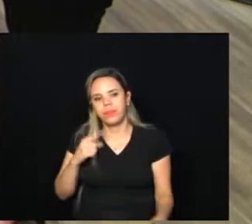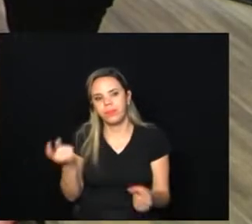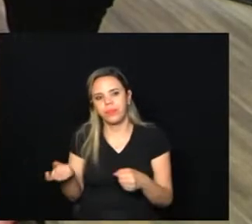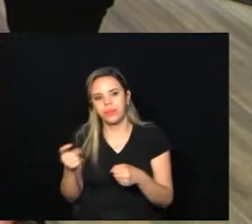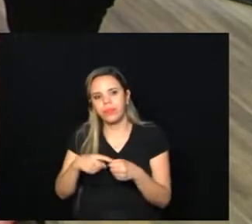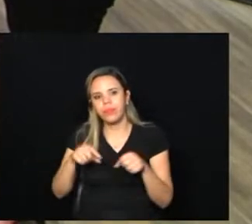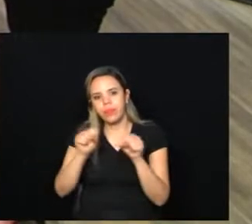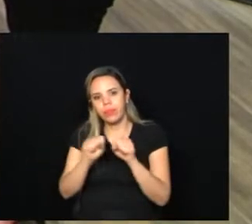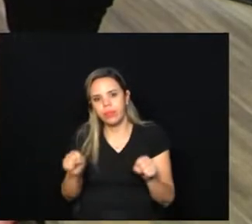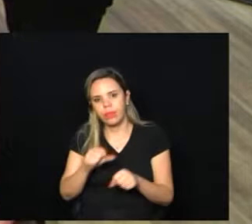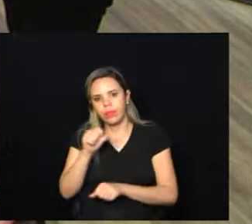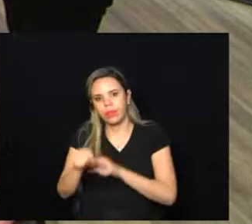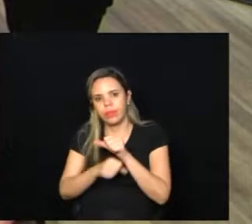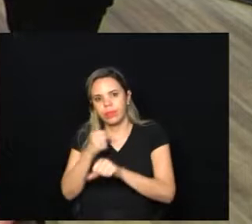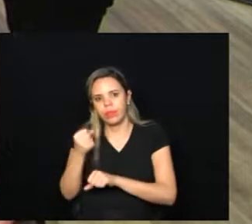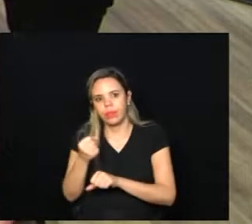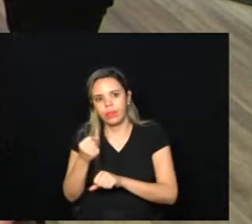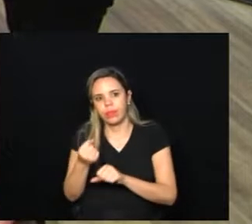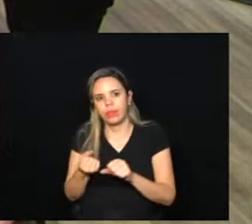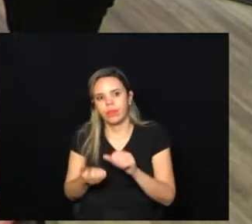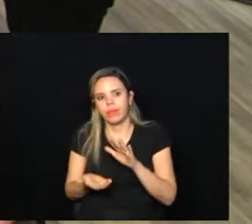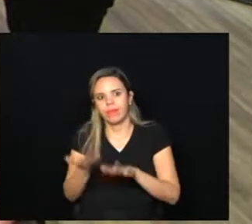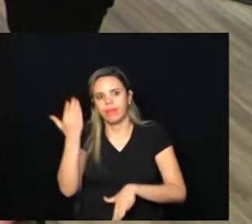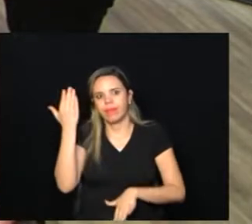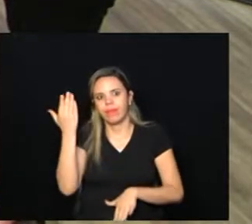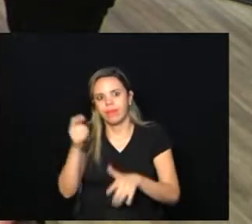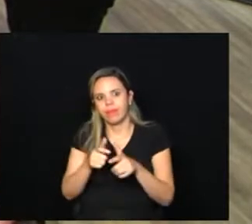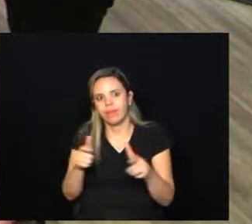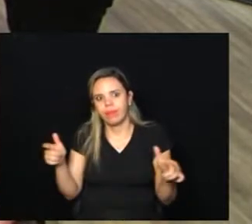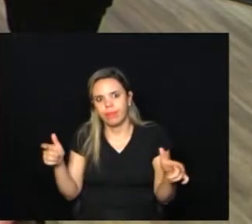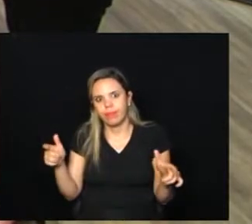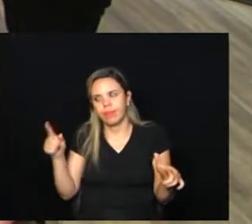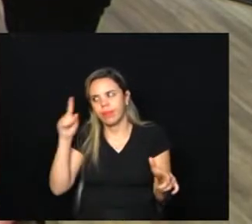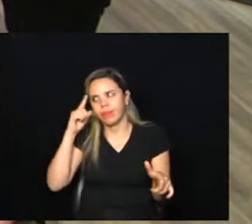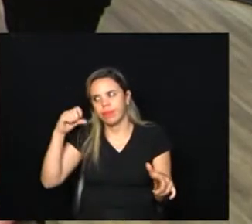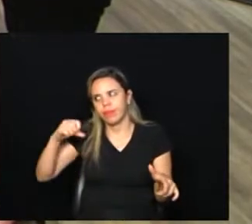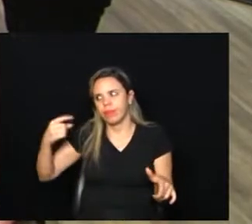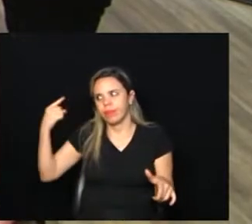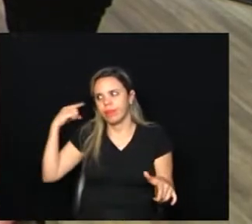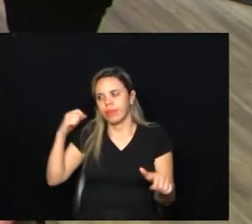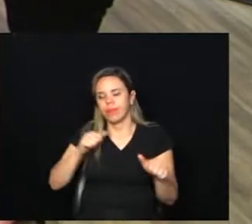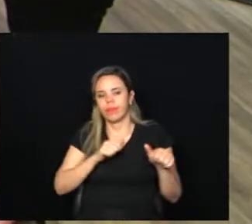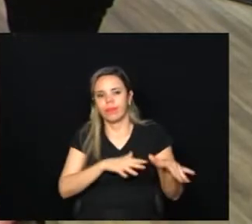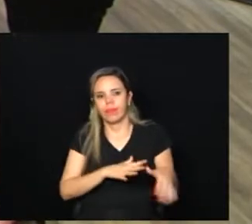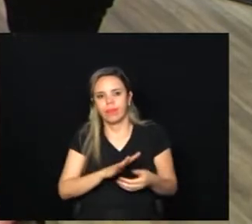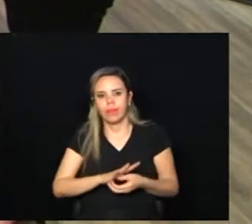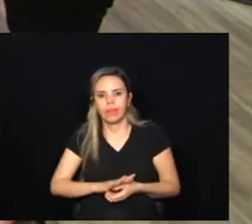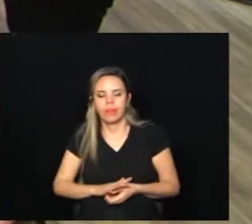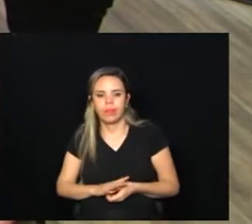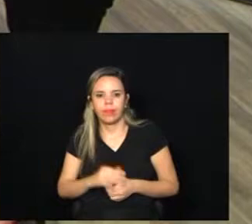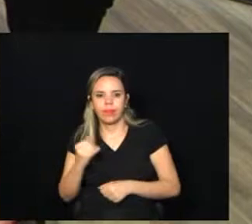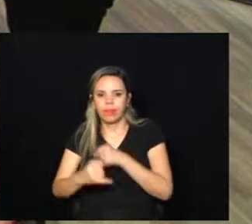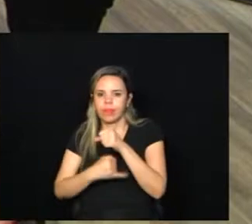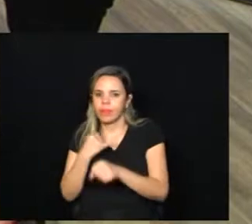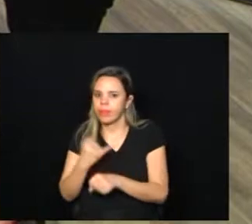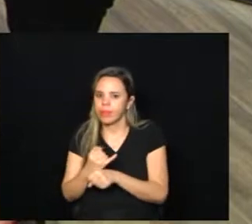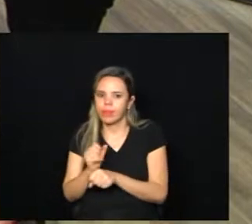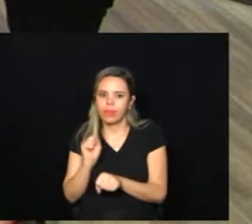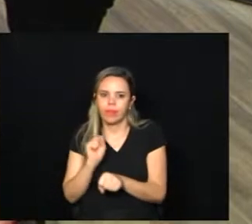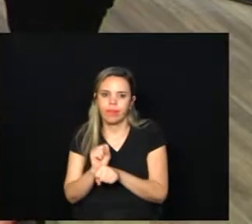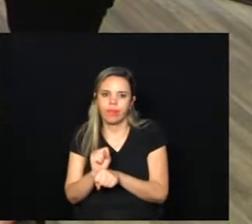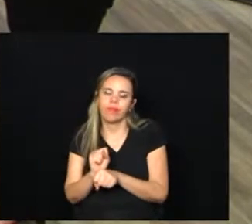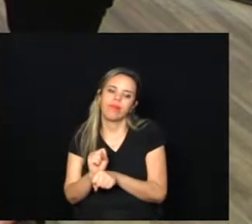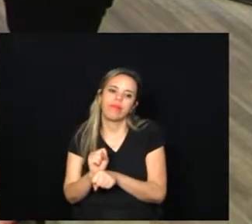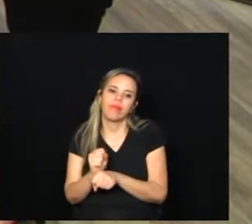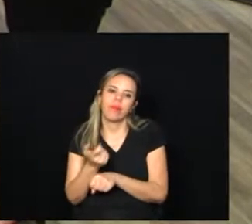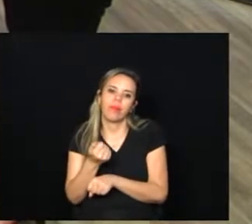restabelecido, provavelmente este número será muito maior, porque desde o dia 9 de setembro o site está fora do ar, por isso que